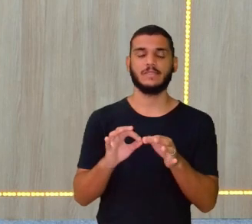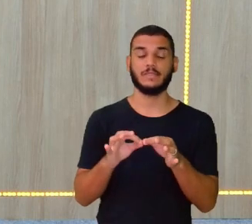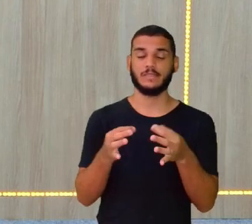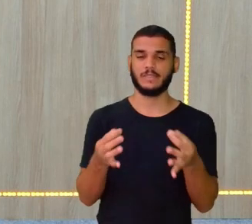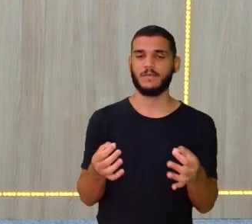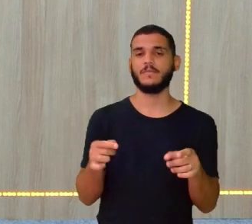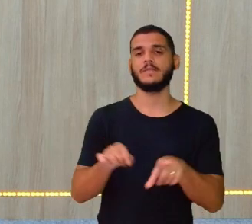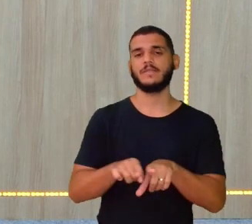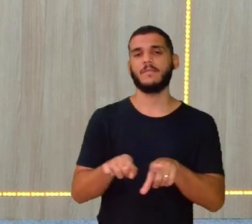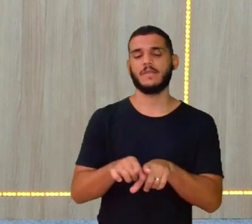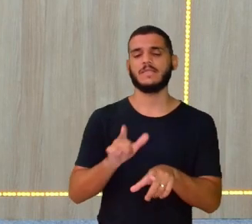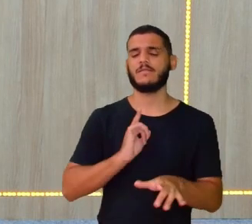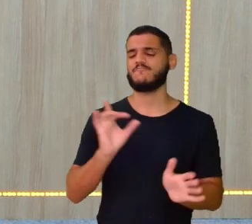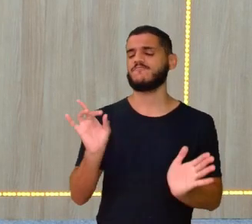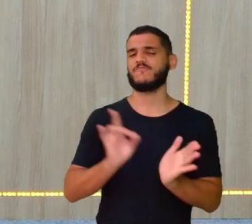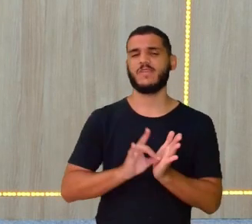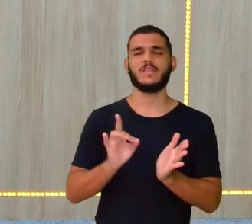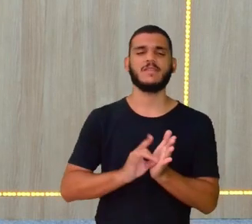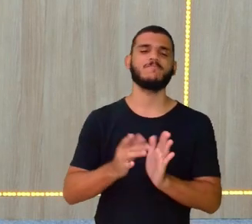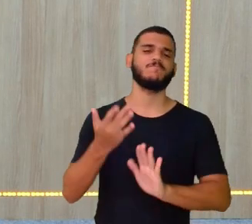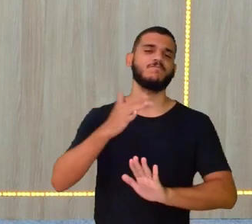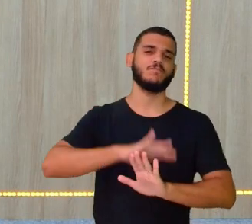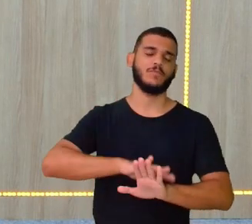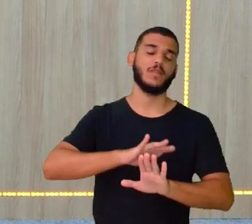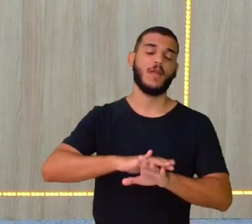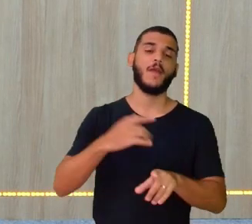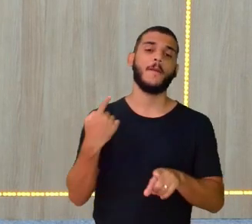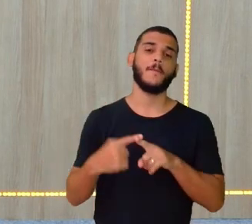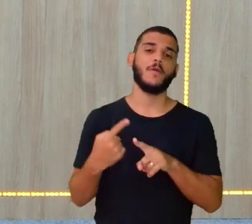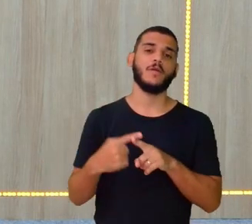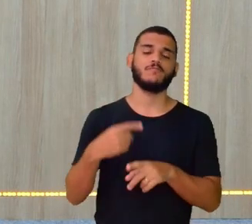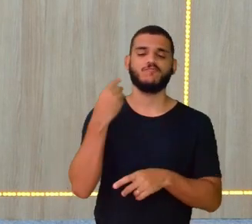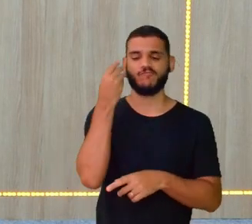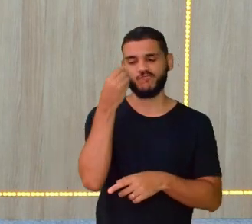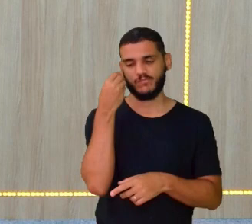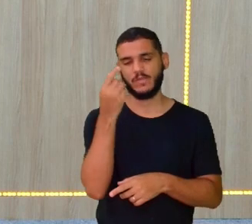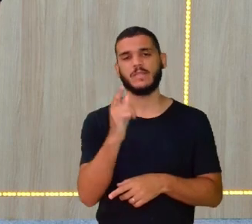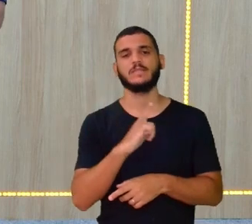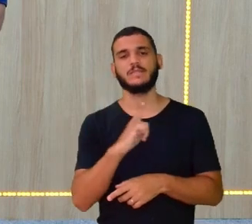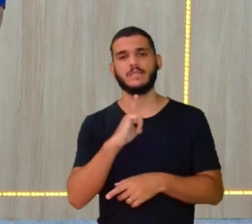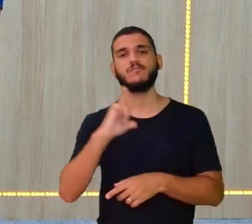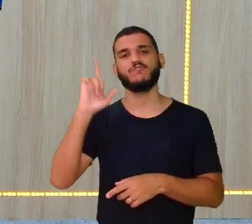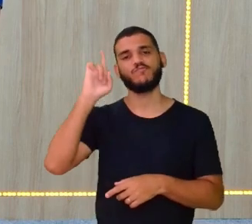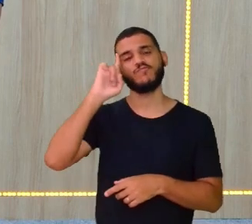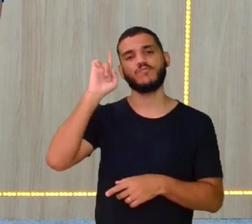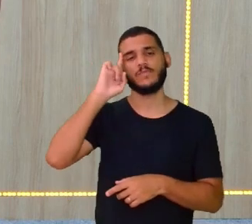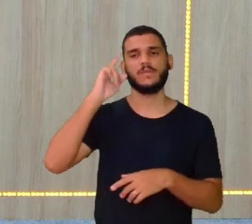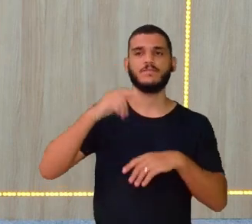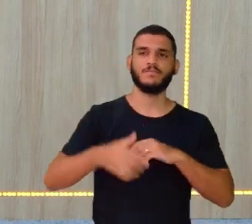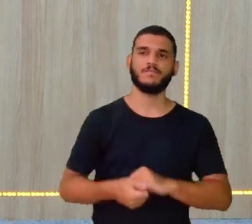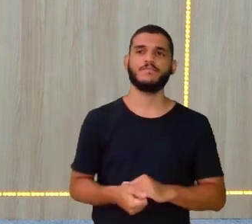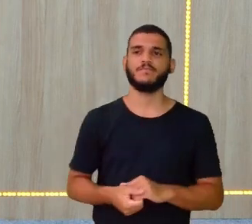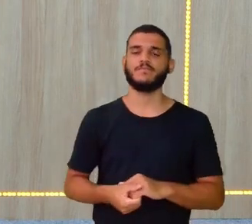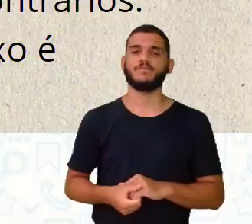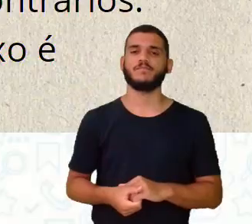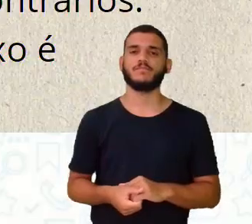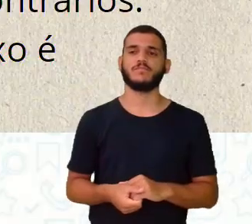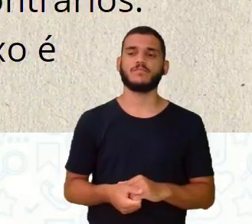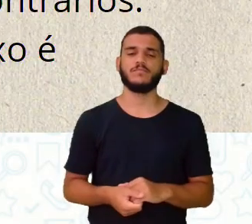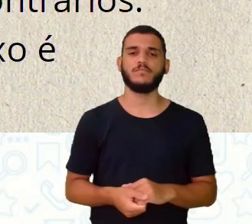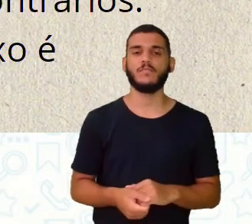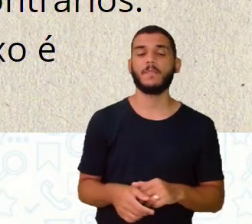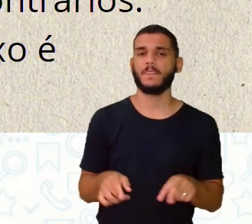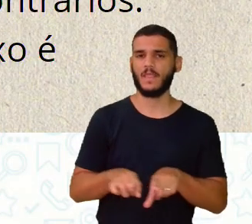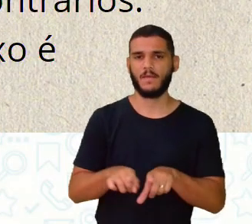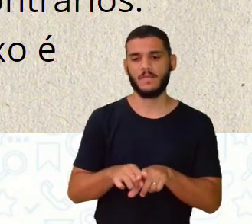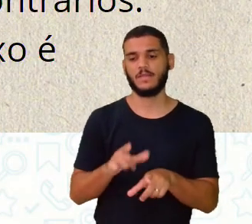tanta verdade, não é? Daquilo que é vivenciado no dia a dia. Vamos lá, nós temos